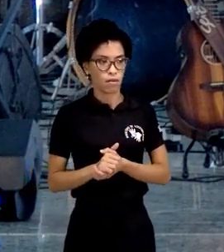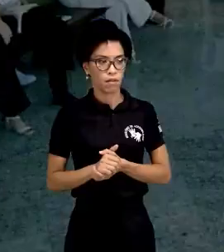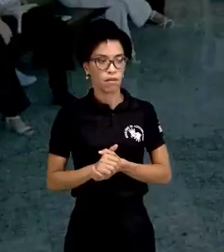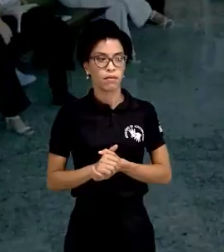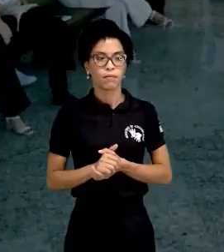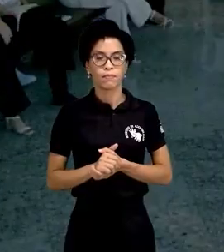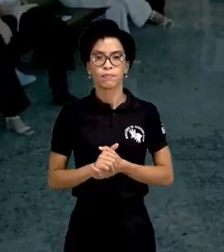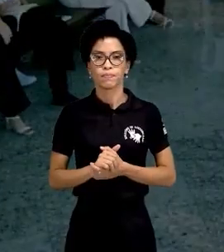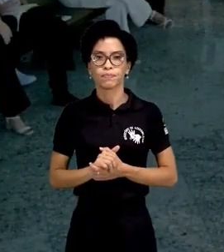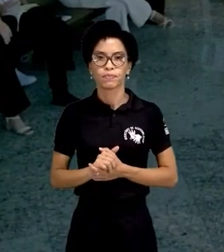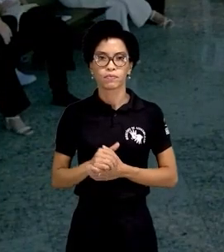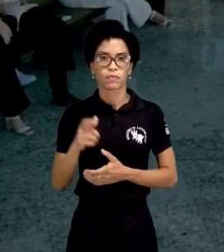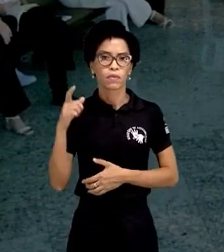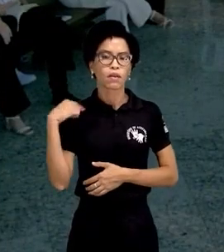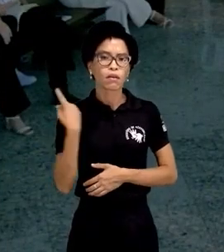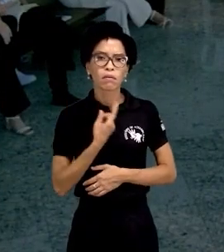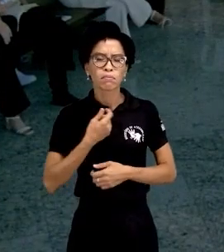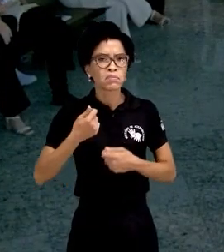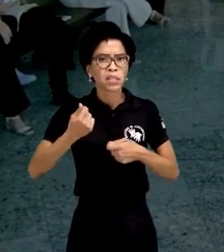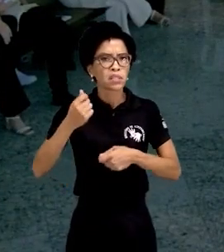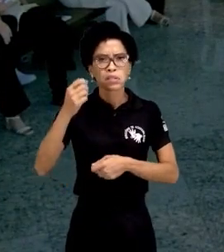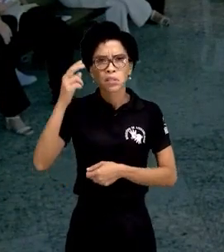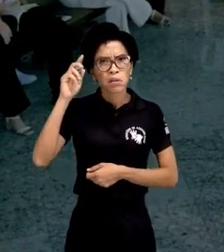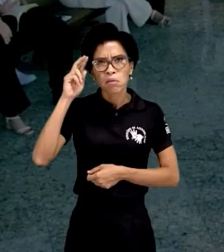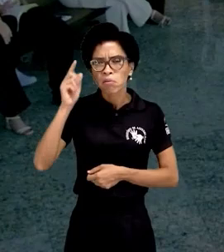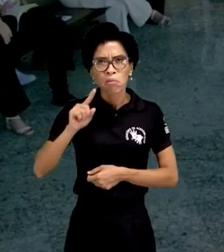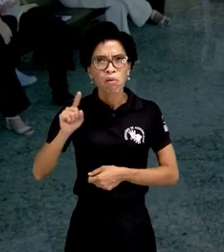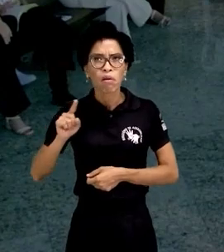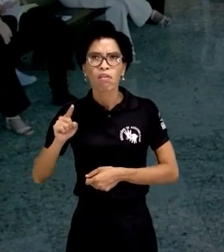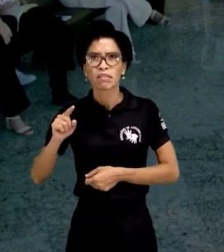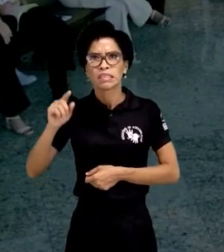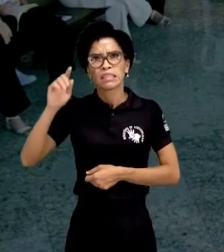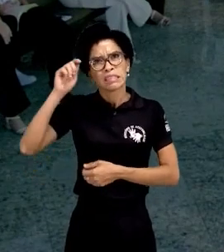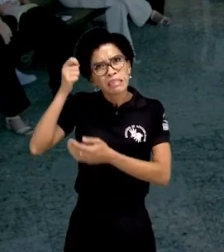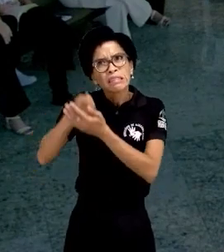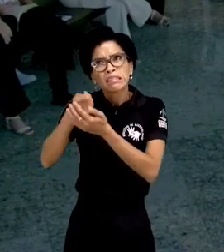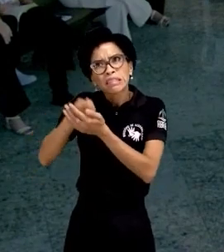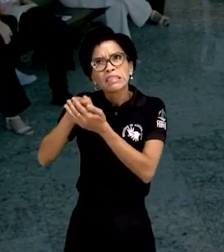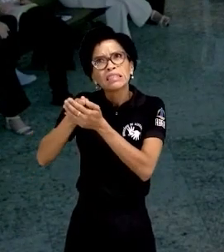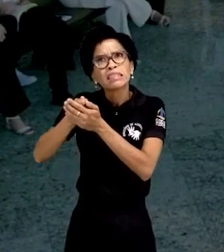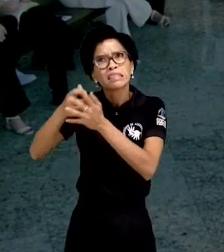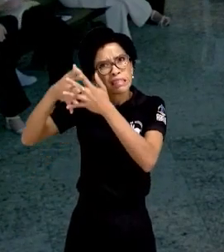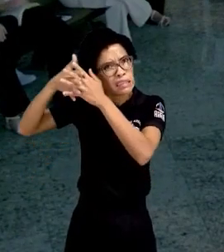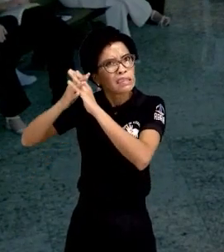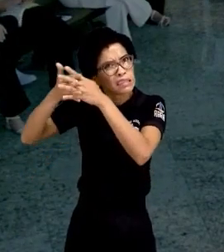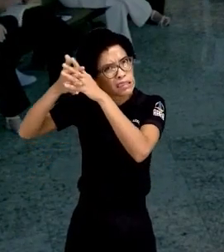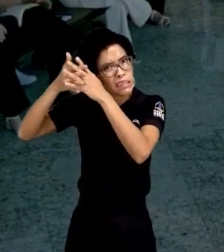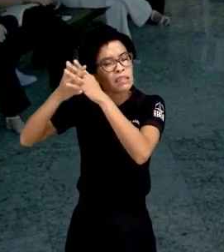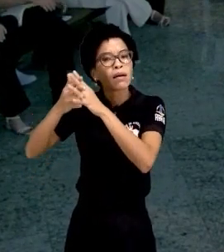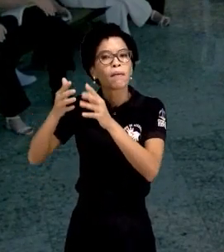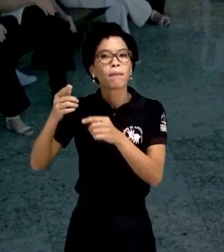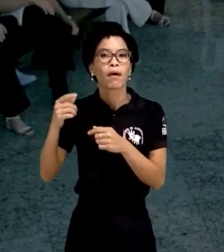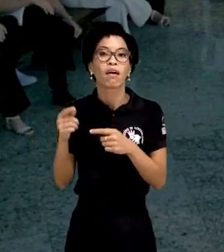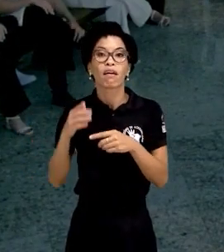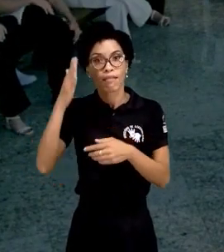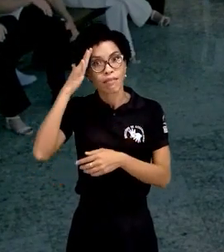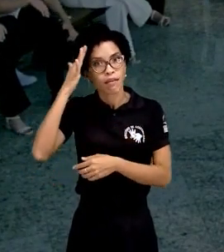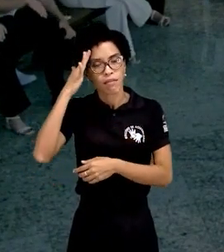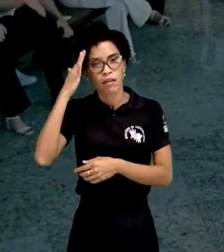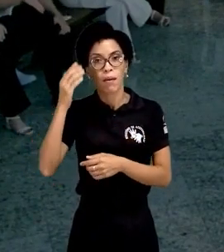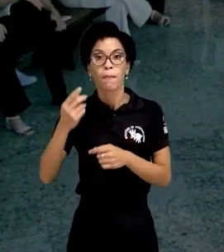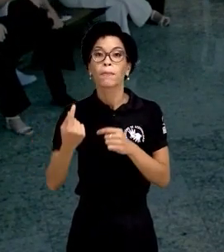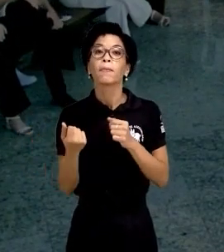que estão muito presentes na nossa cultura hoje também. O primeiro elemento foi o sal. Então, todo mundo